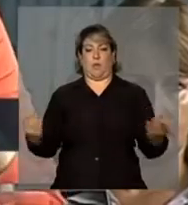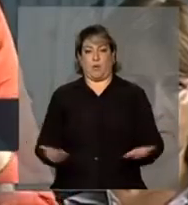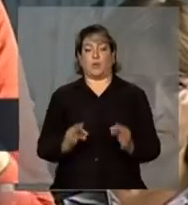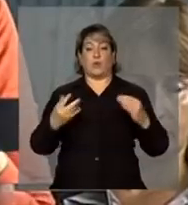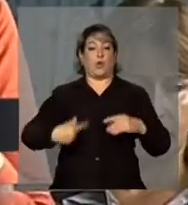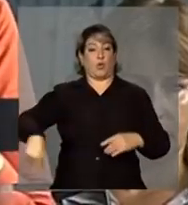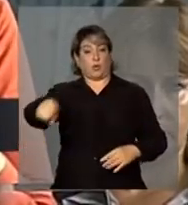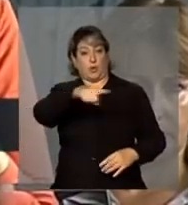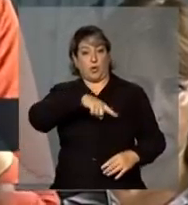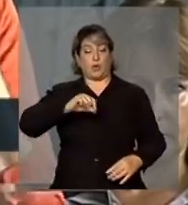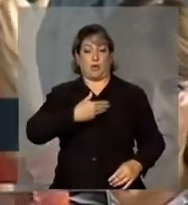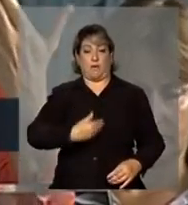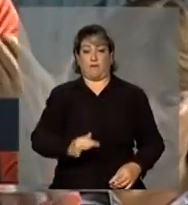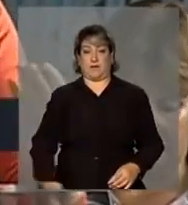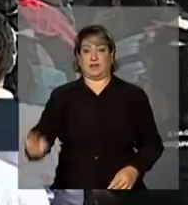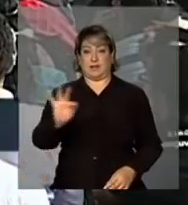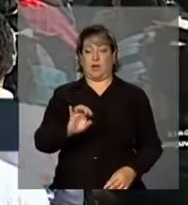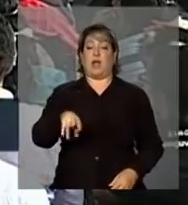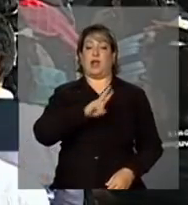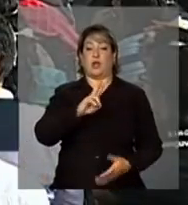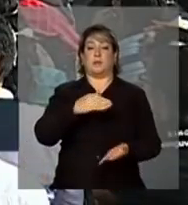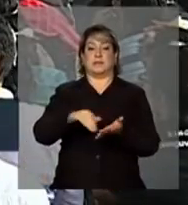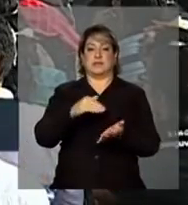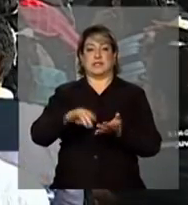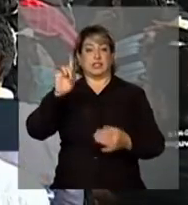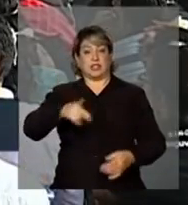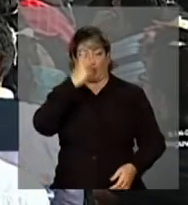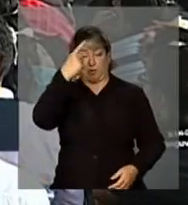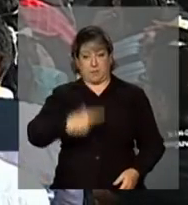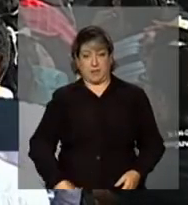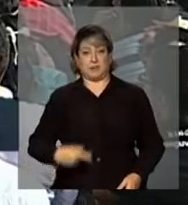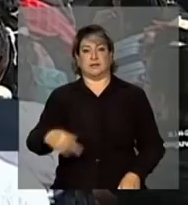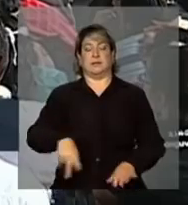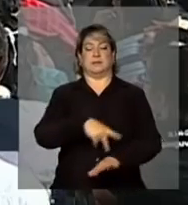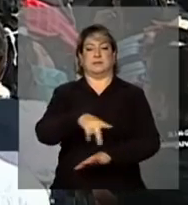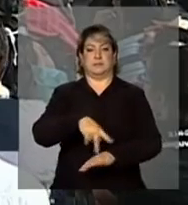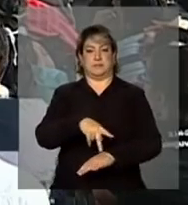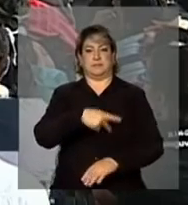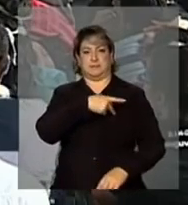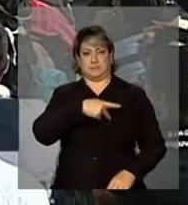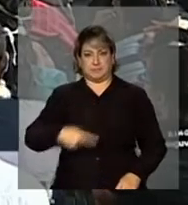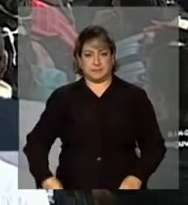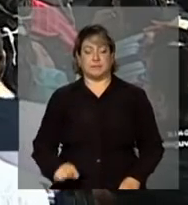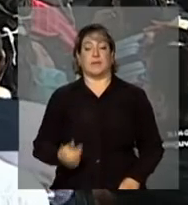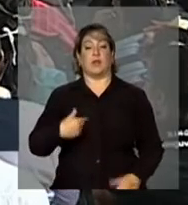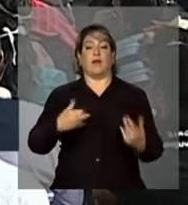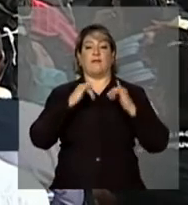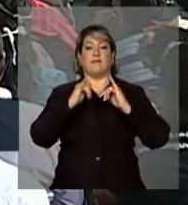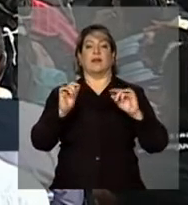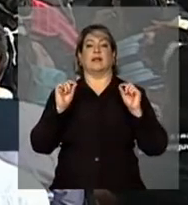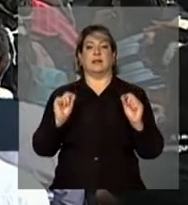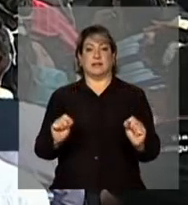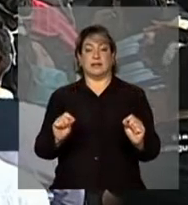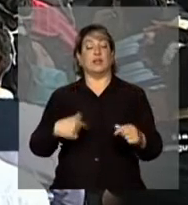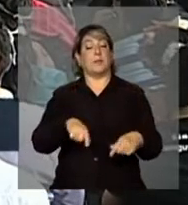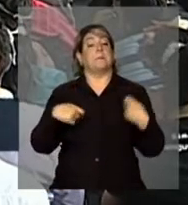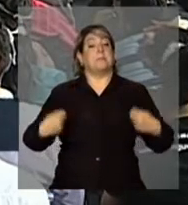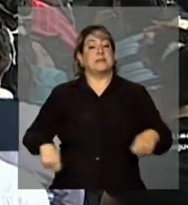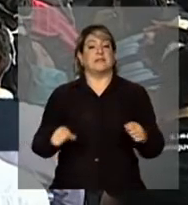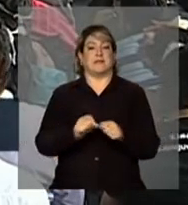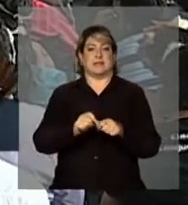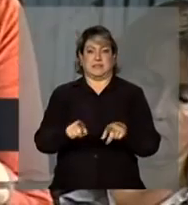aqui, particularmente em nome da Secretaria de Direitos Humanos da Presidência da República, eu quero destacar aquilo que nós também devemos